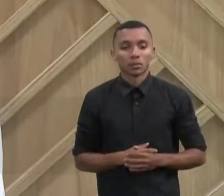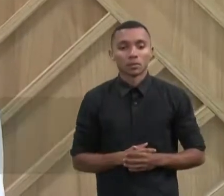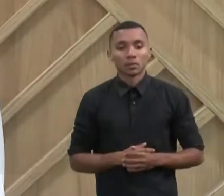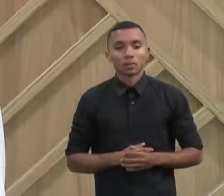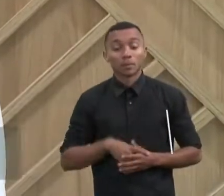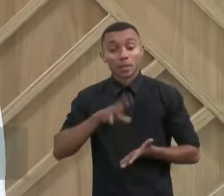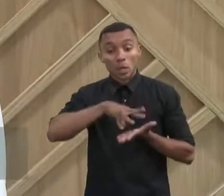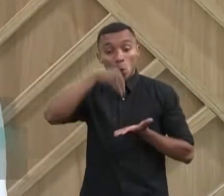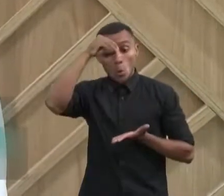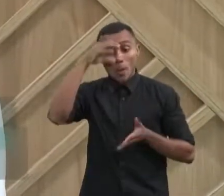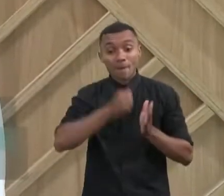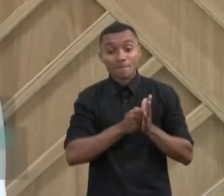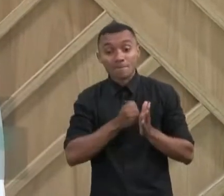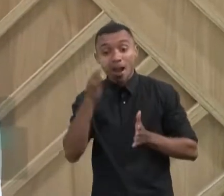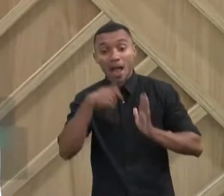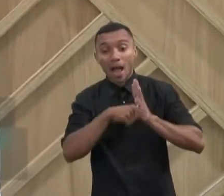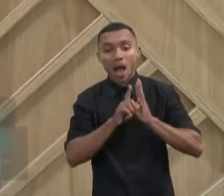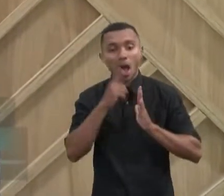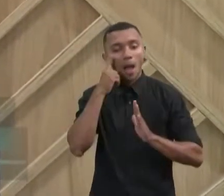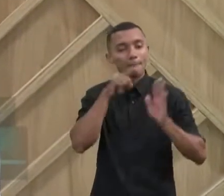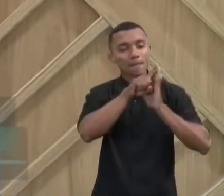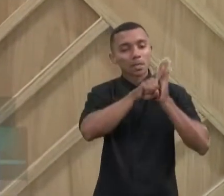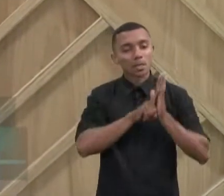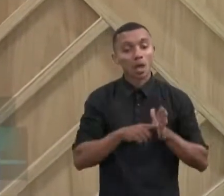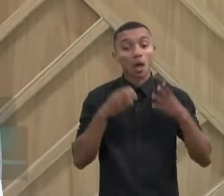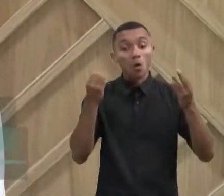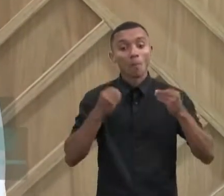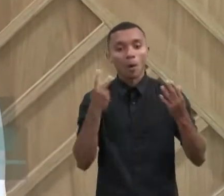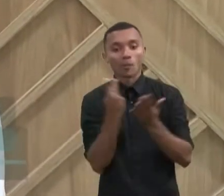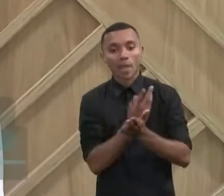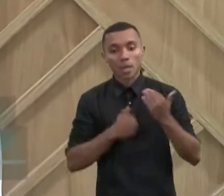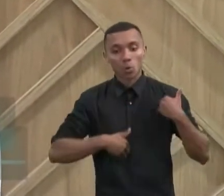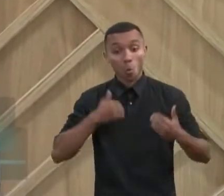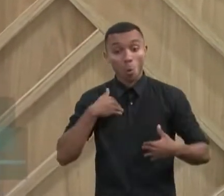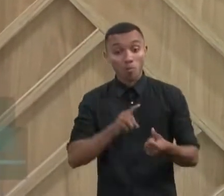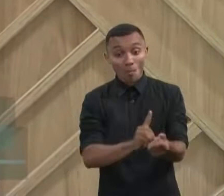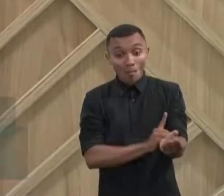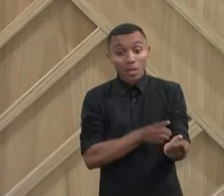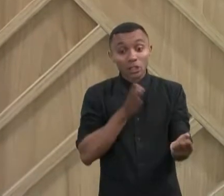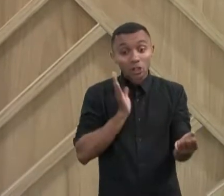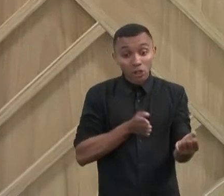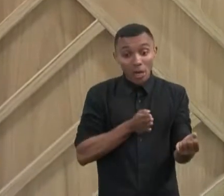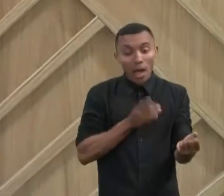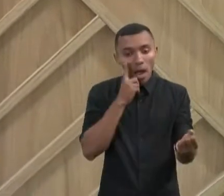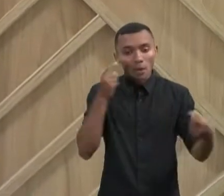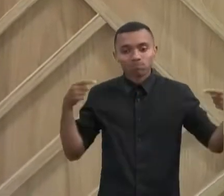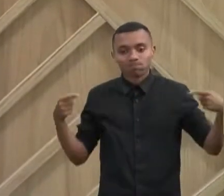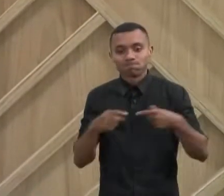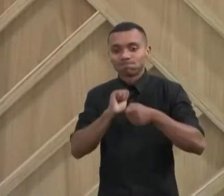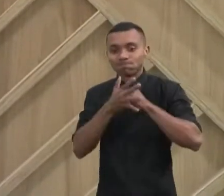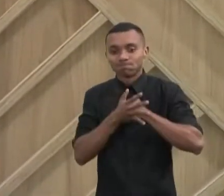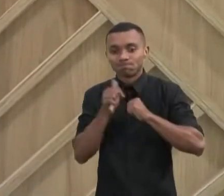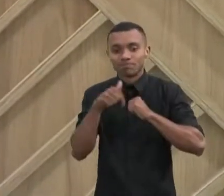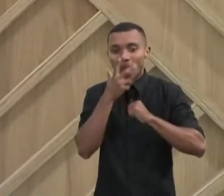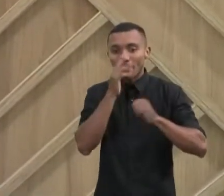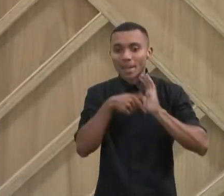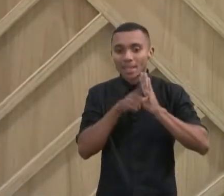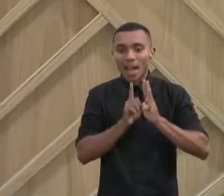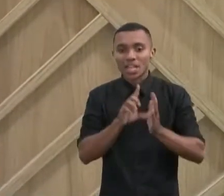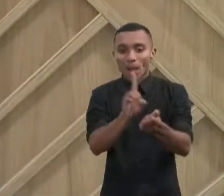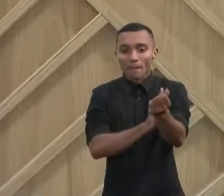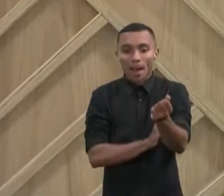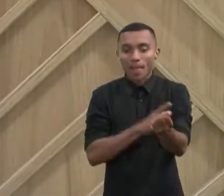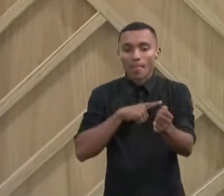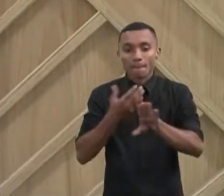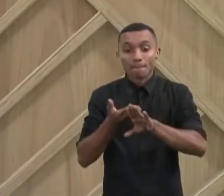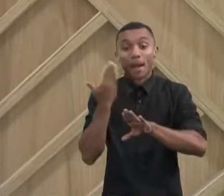teorias que associam o porquê, né, do risco de diabetes, do risco do diabético evoluir com doenças